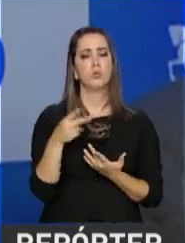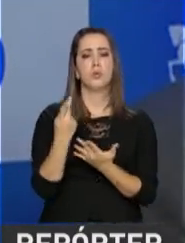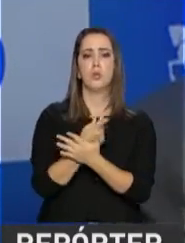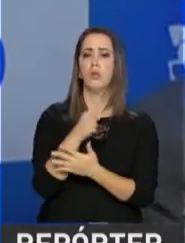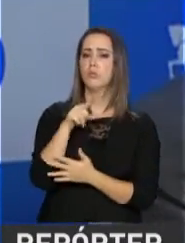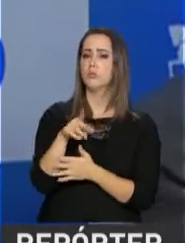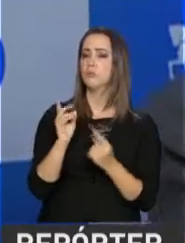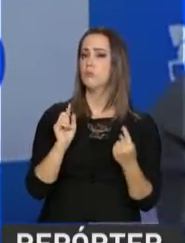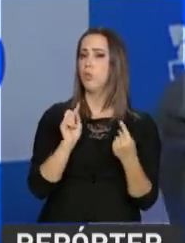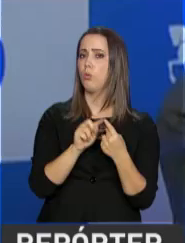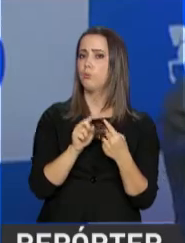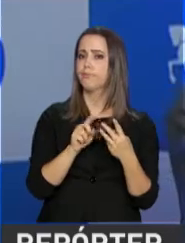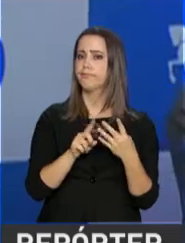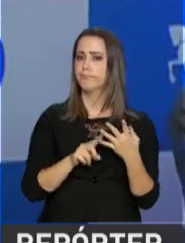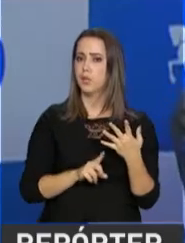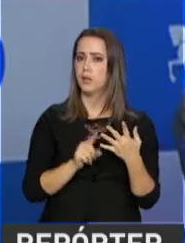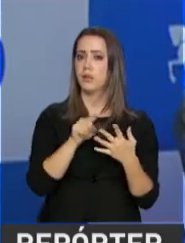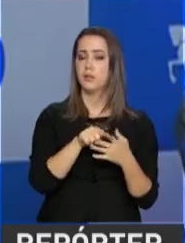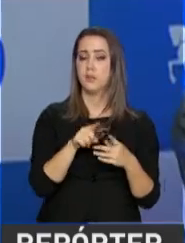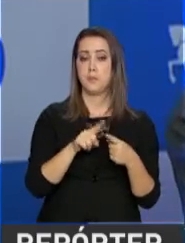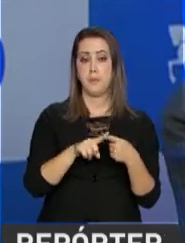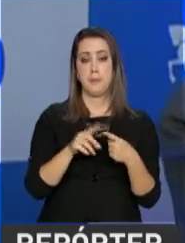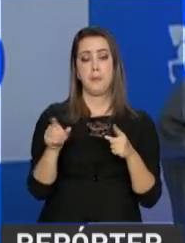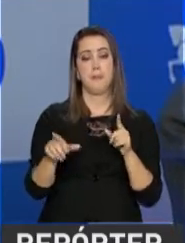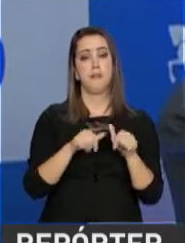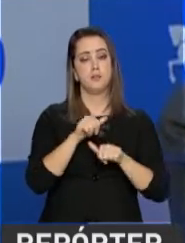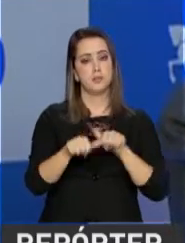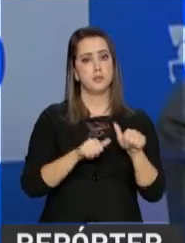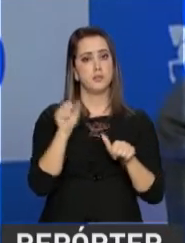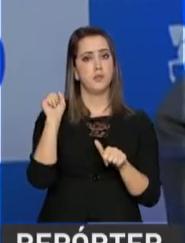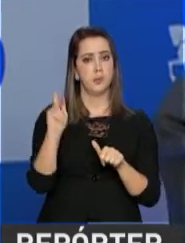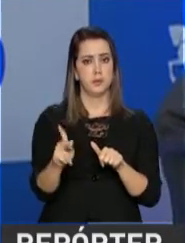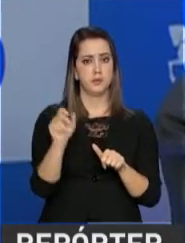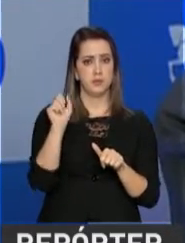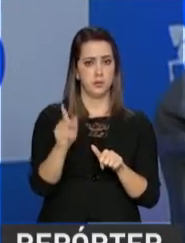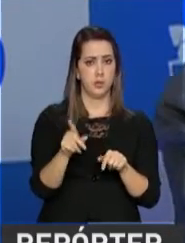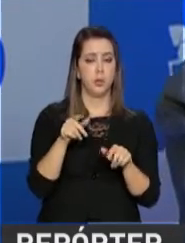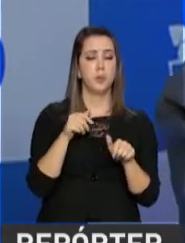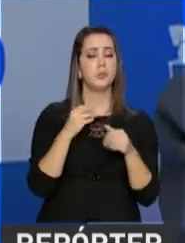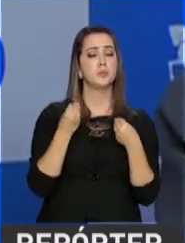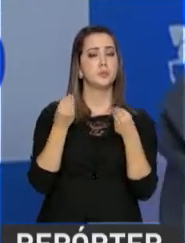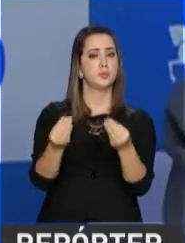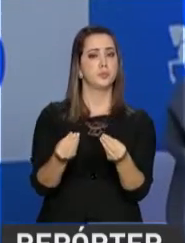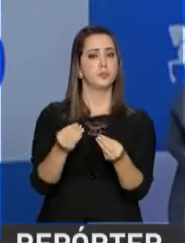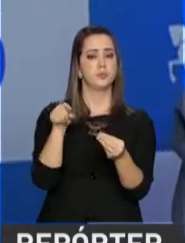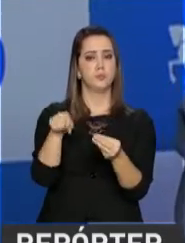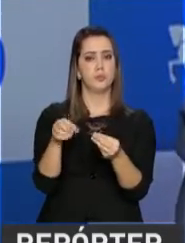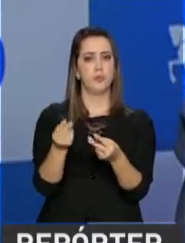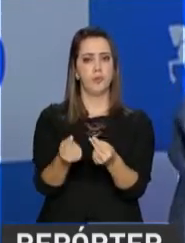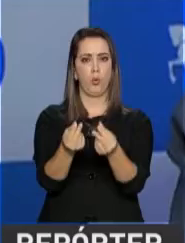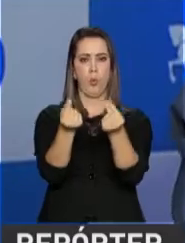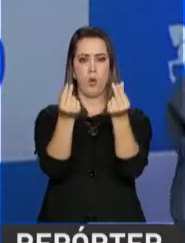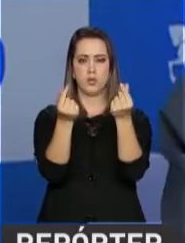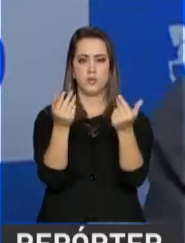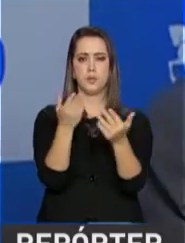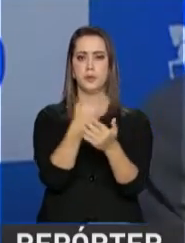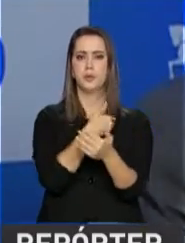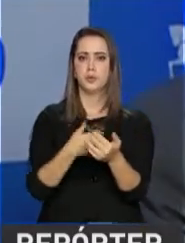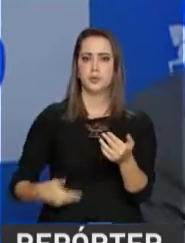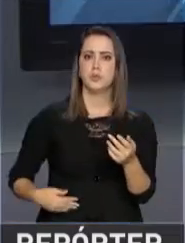tem a ver com esta reforma da previdência porque esta reforma torna o orçamento público